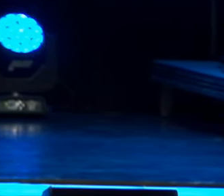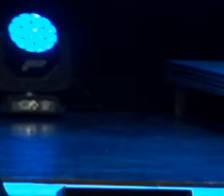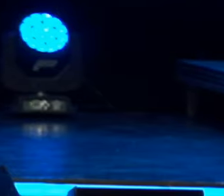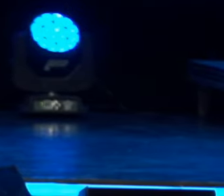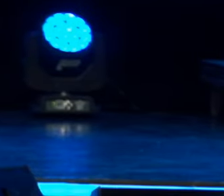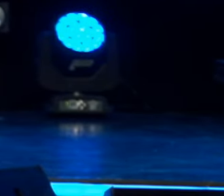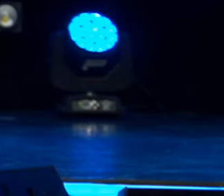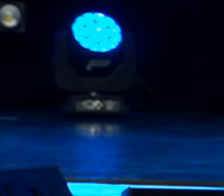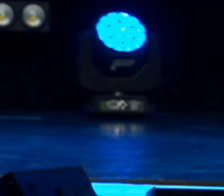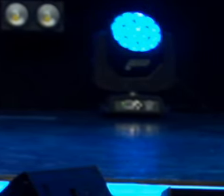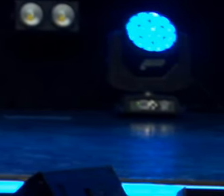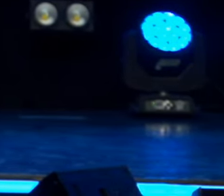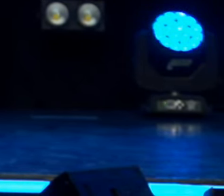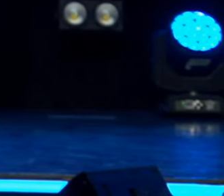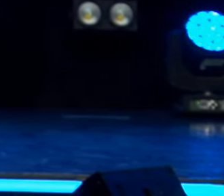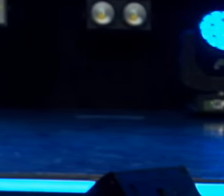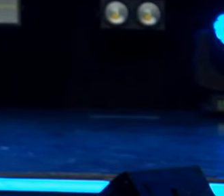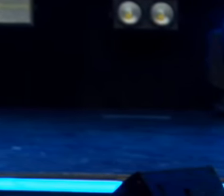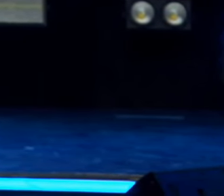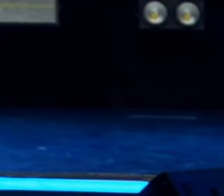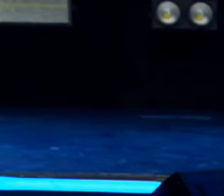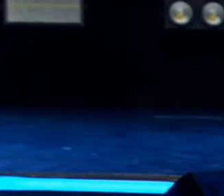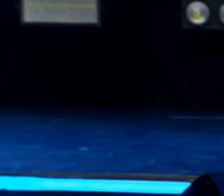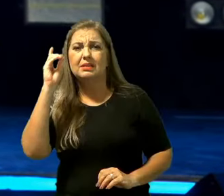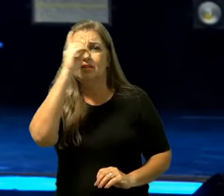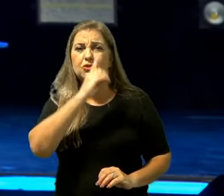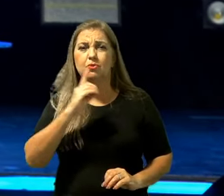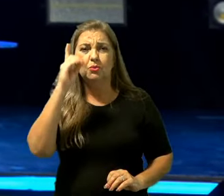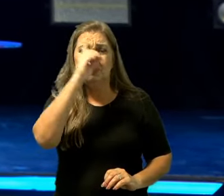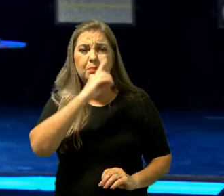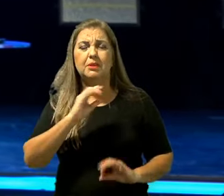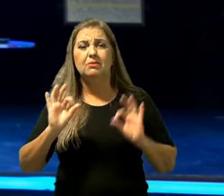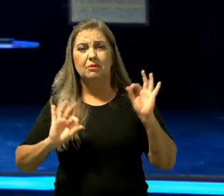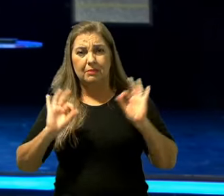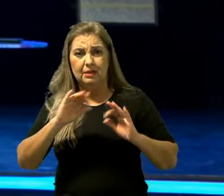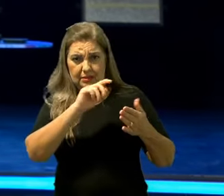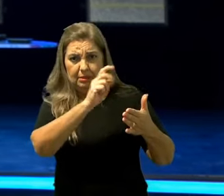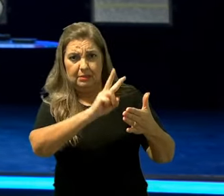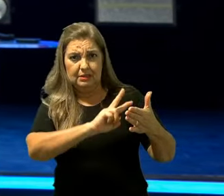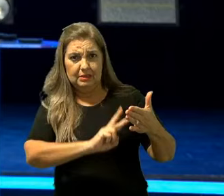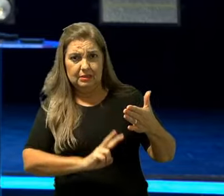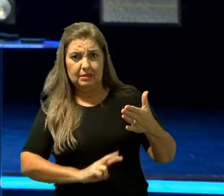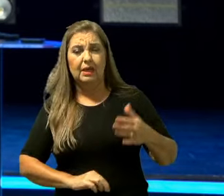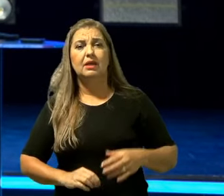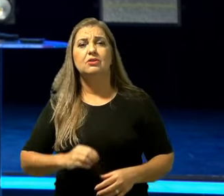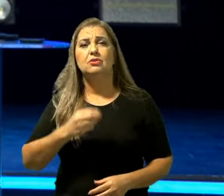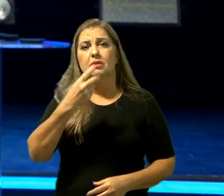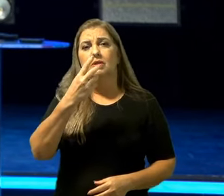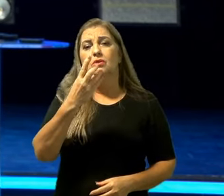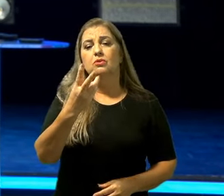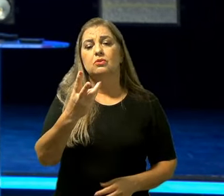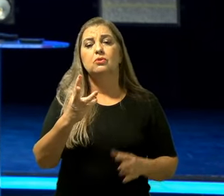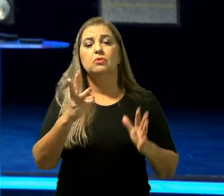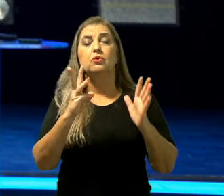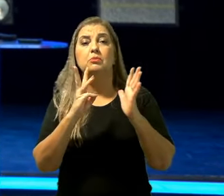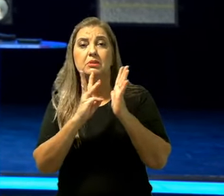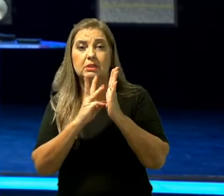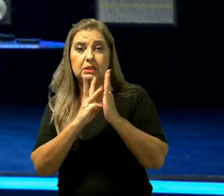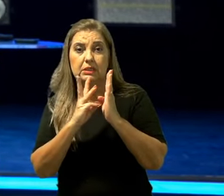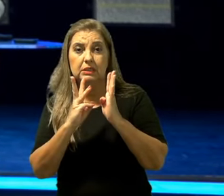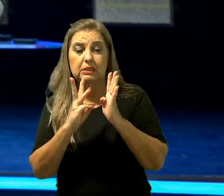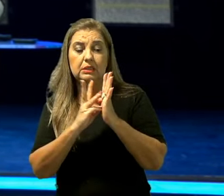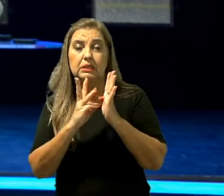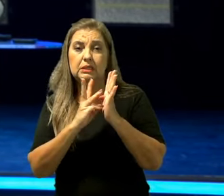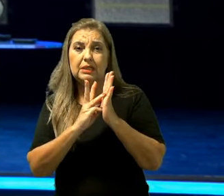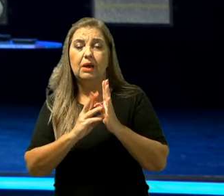em casa, era um sábado, eu estava preparando a mensagem do domingo. E eu ia pregar em Daniel capítulo 6, falando sobre Daniel na cova dos leões. E